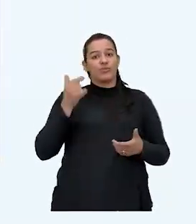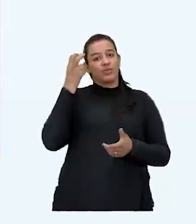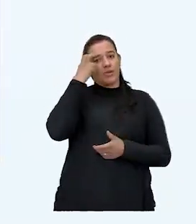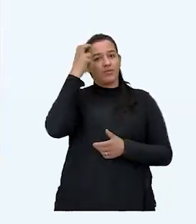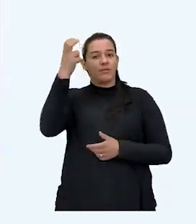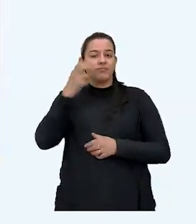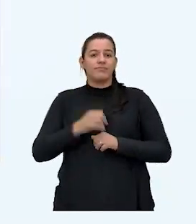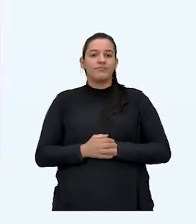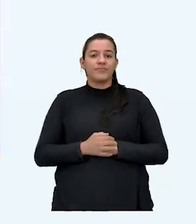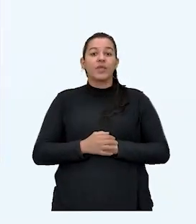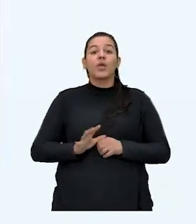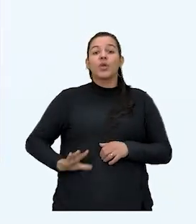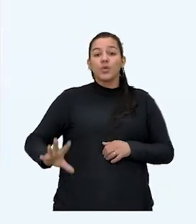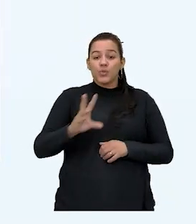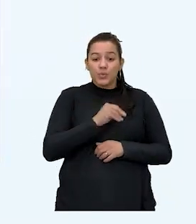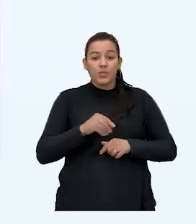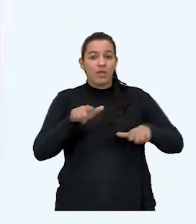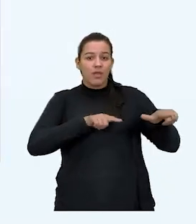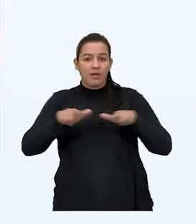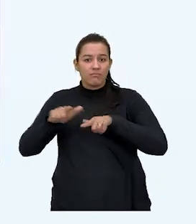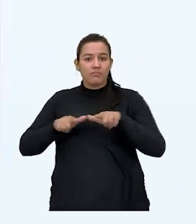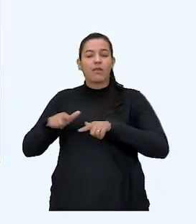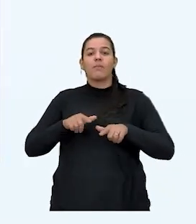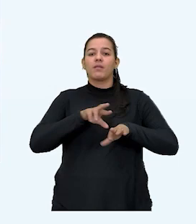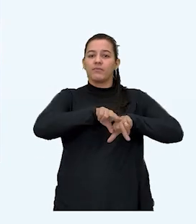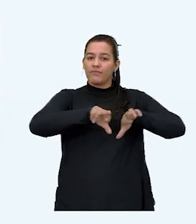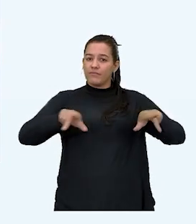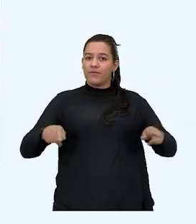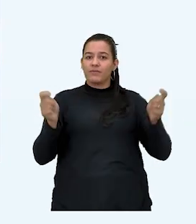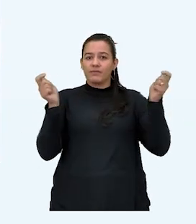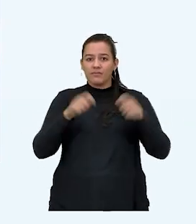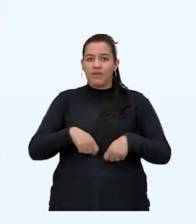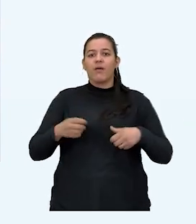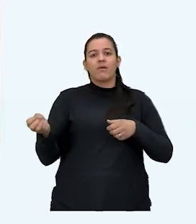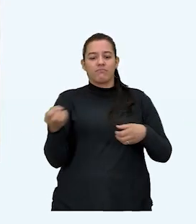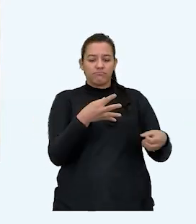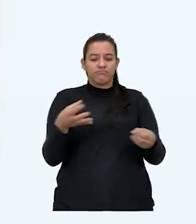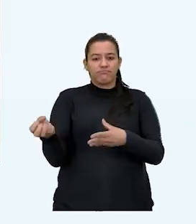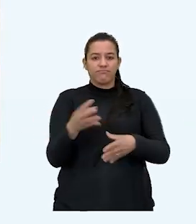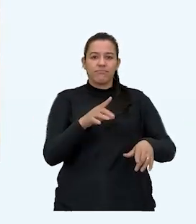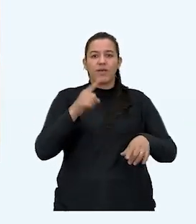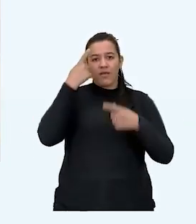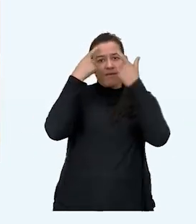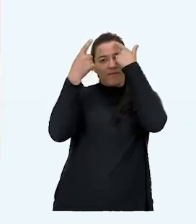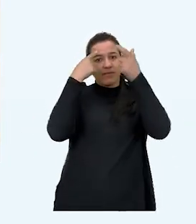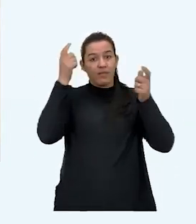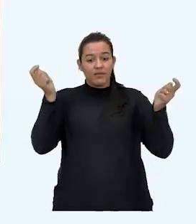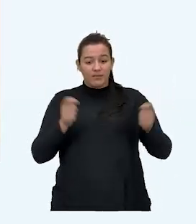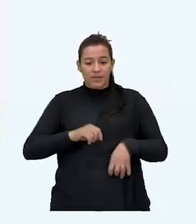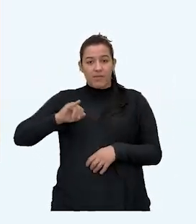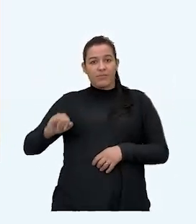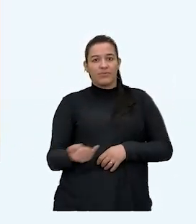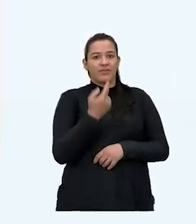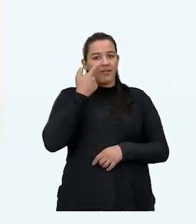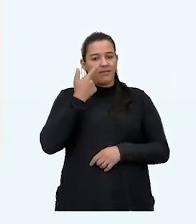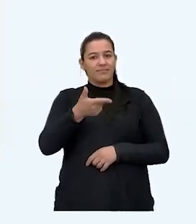inteligente e que muitas atividades ainda vão ser inventadas. Oportunidade à vista.